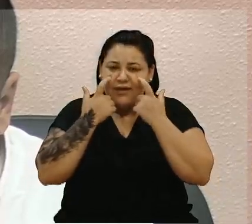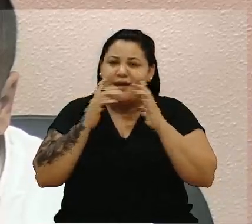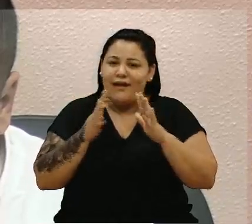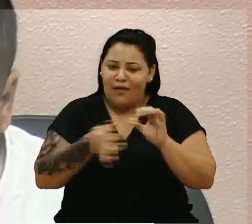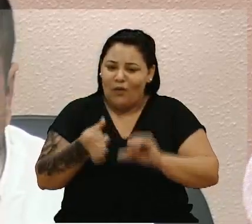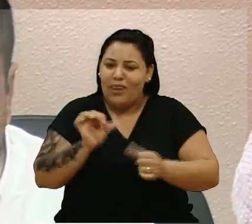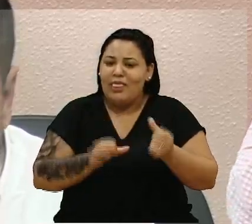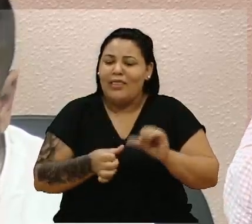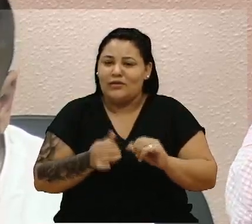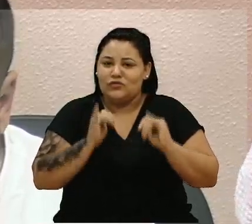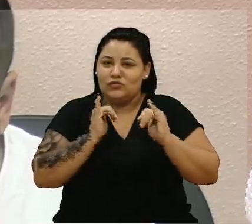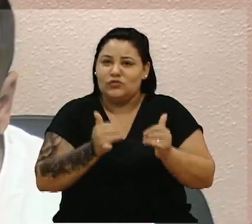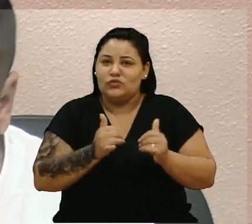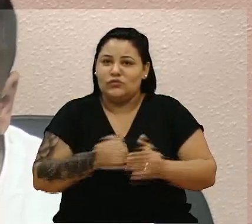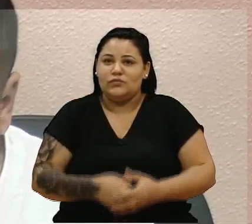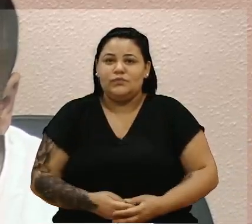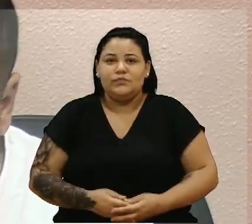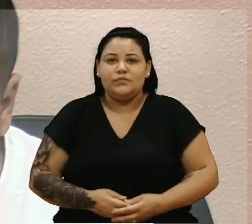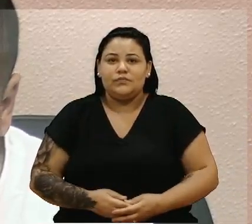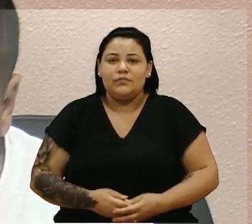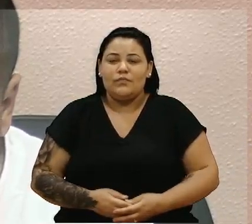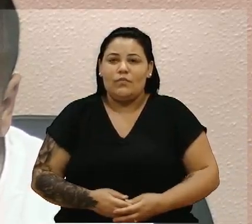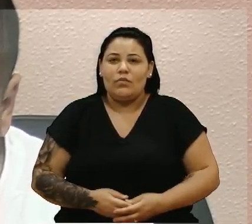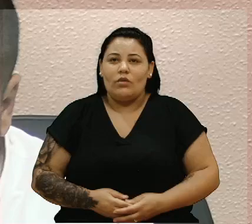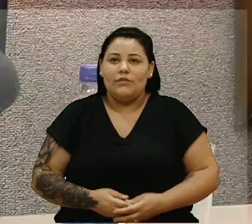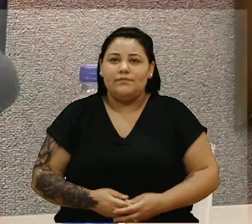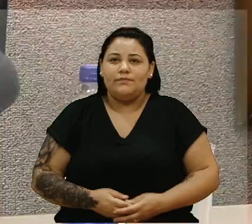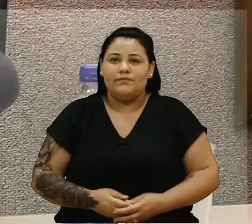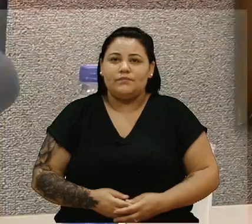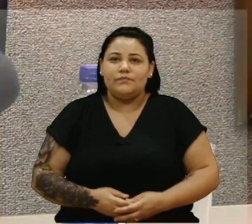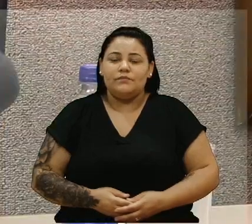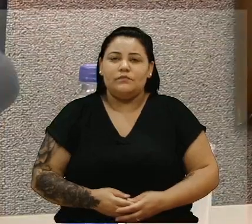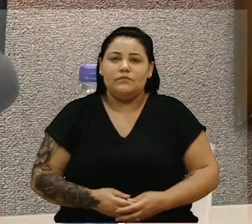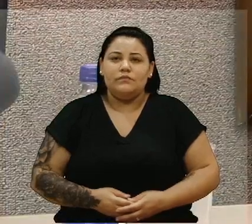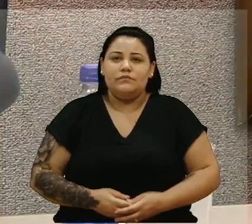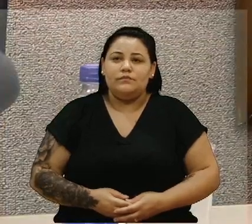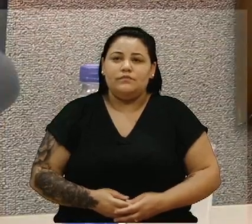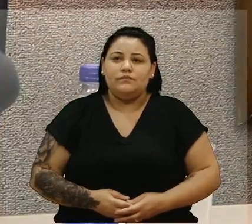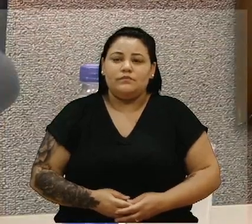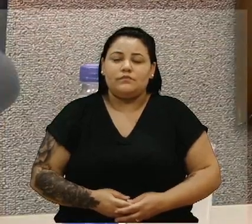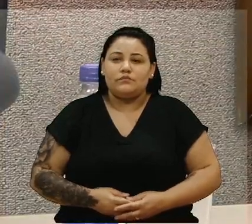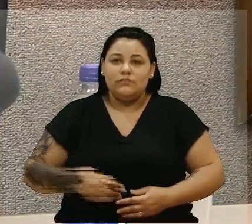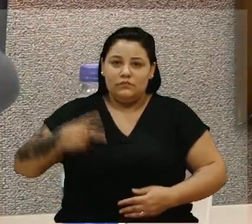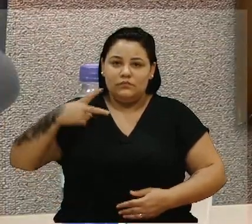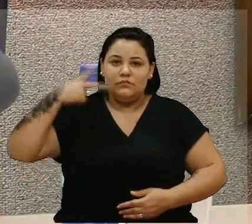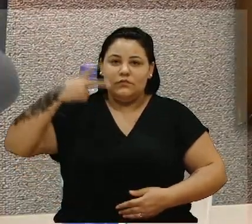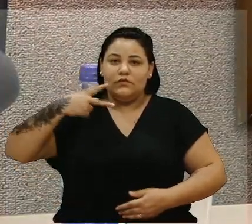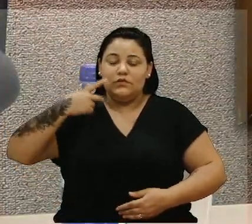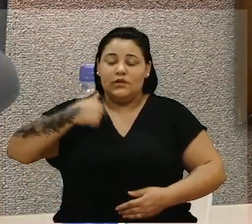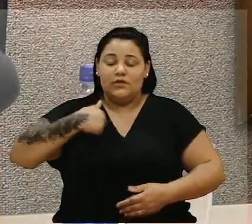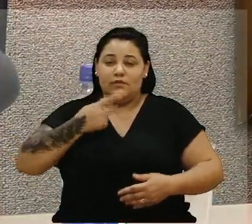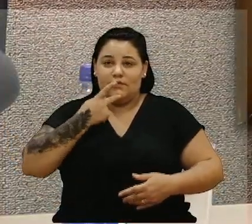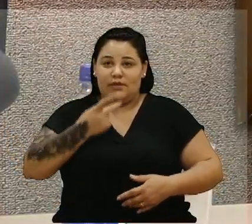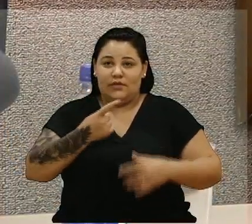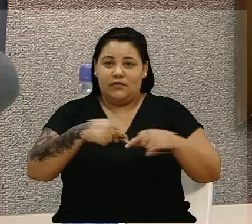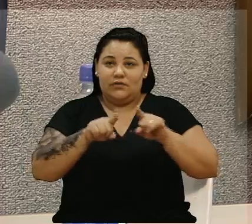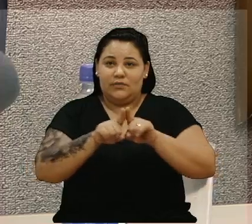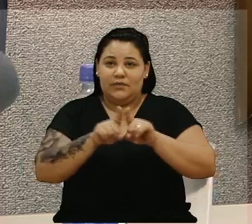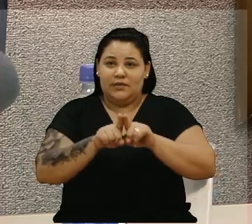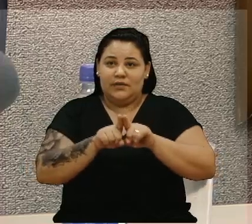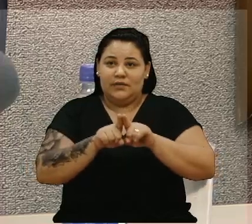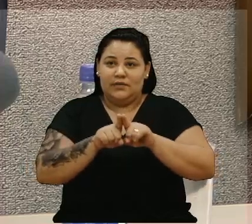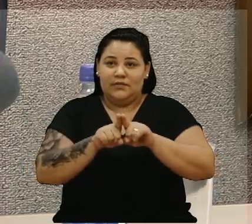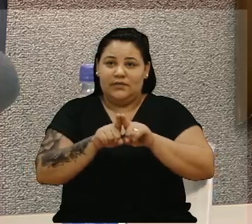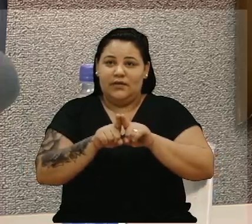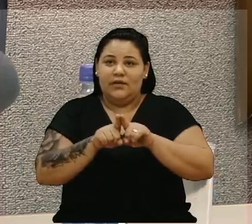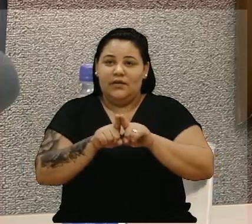aqui. Sua parte, Eloy Frisso. Vereador Petrini, quando eu falo assim ignorância, quando eu falo